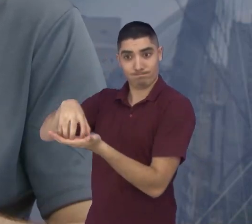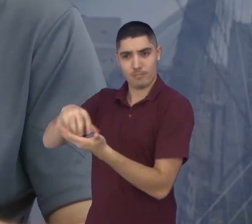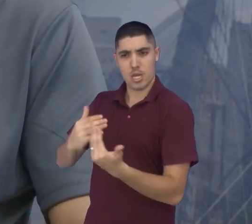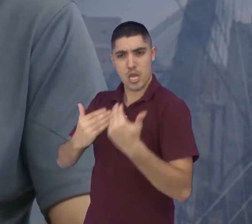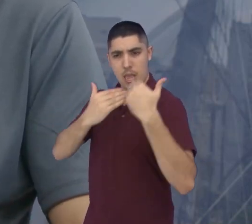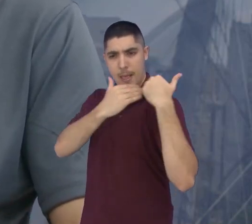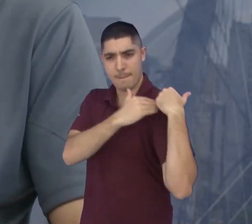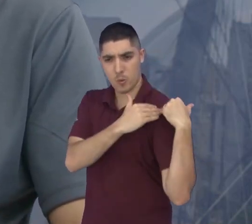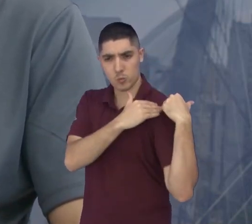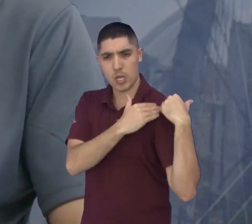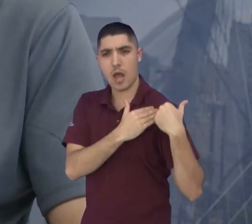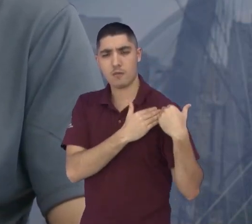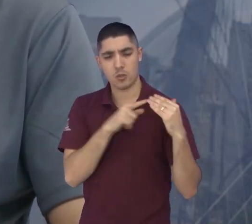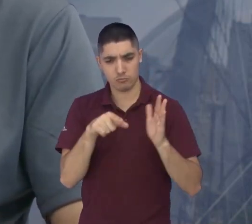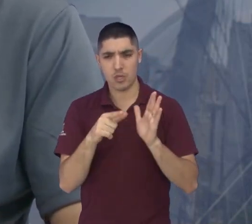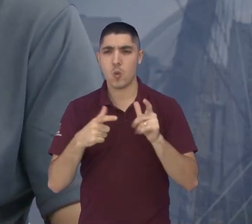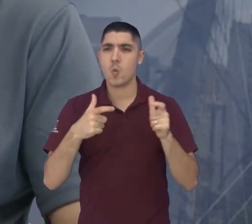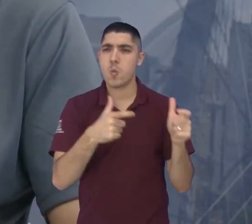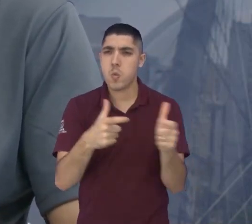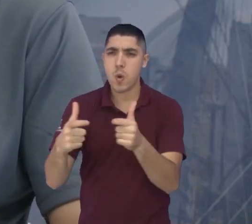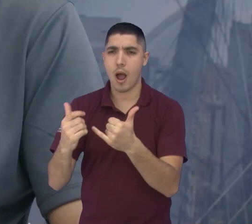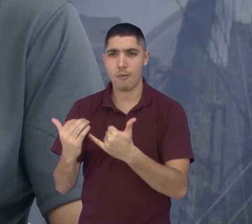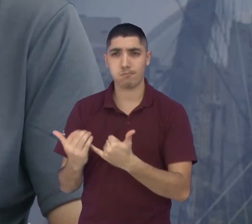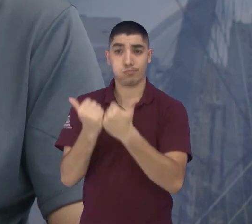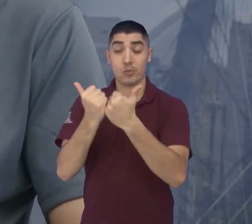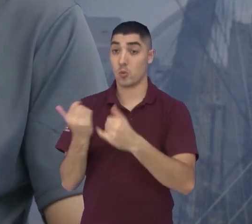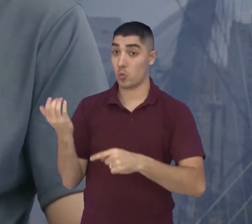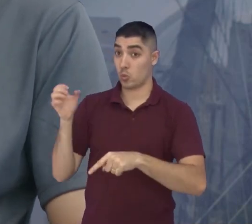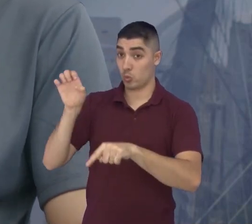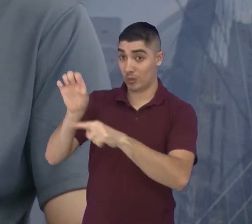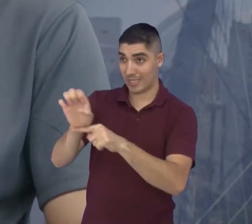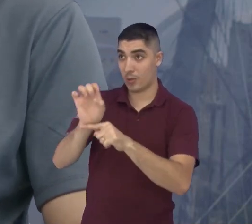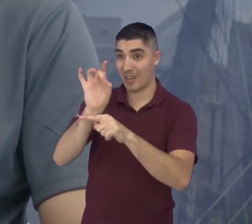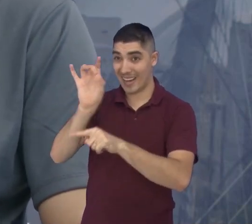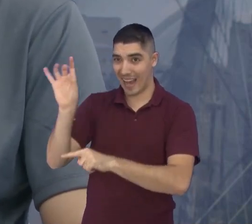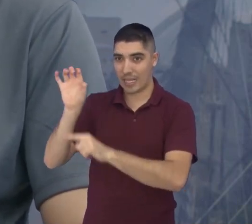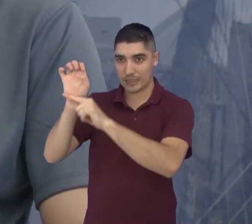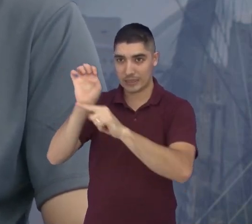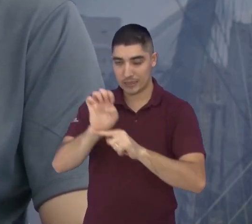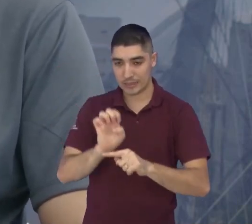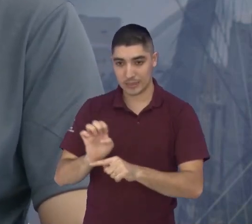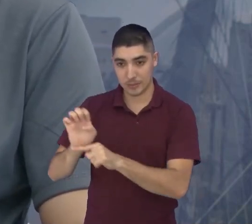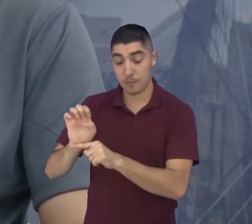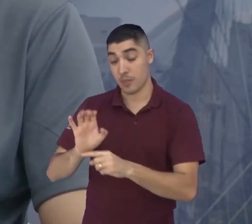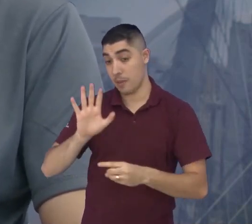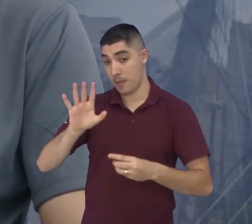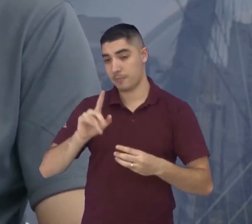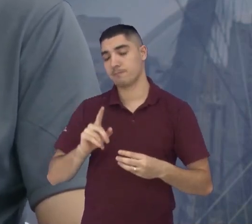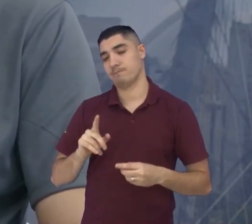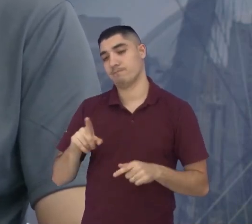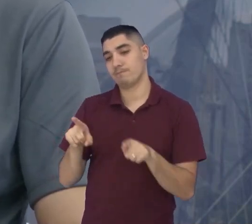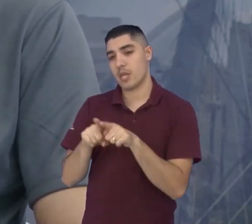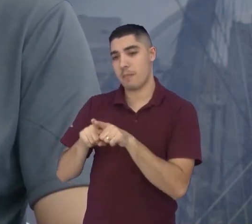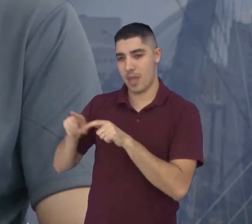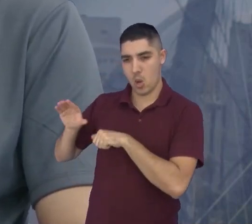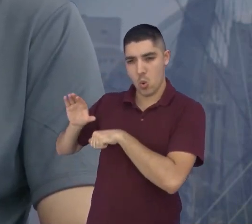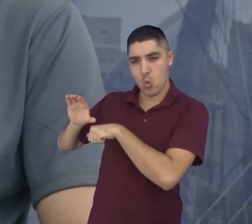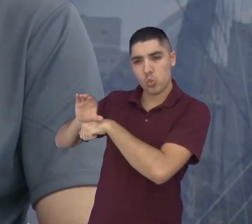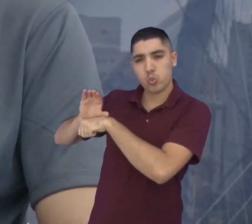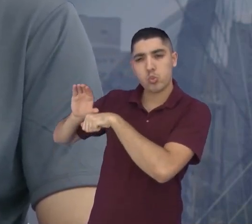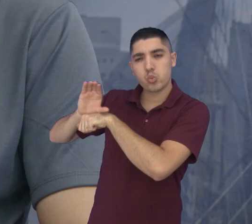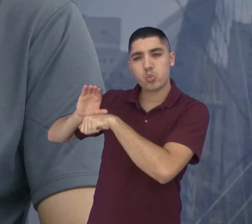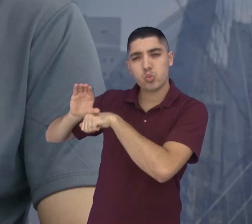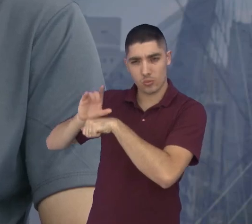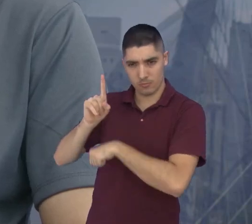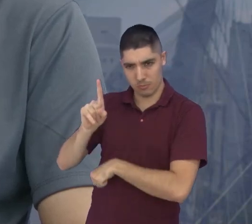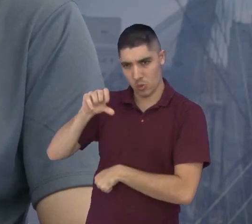tombamentos desses patrimônios a nível estadual. Mas a Constituição de 88, ela